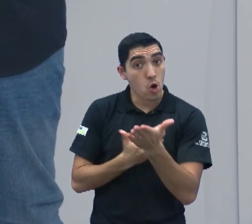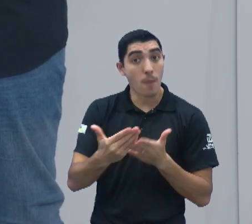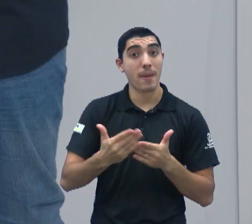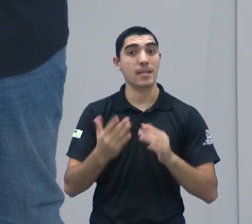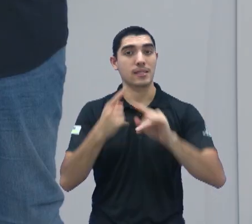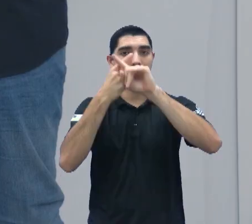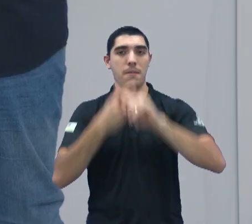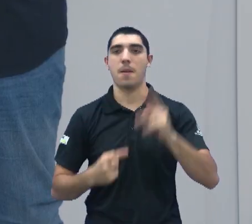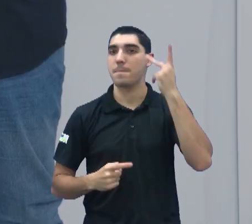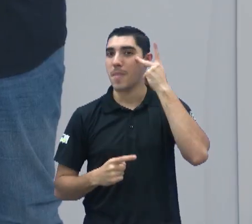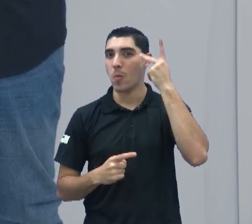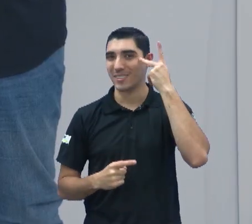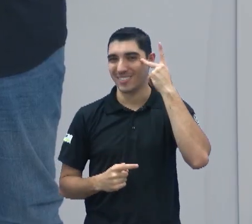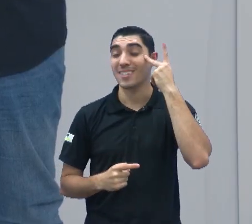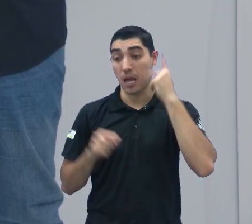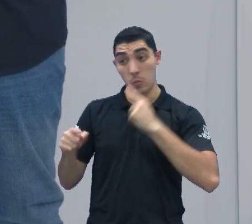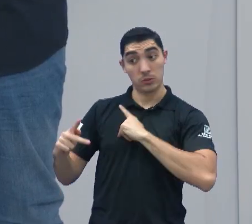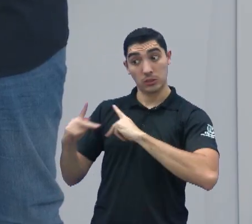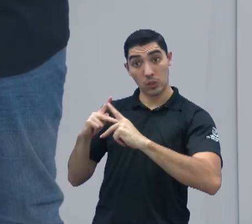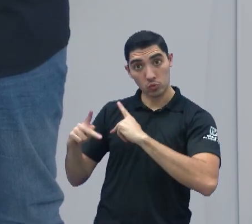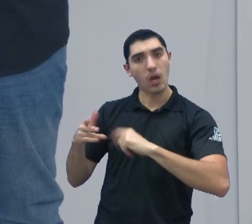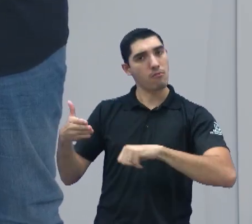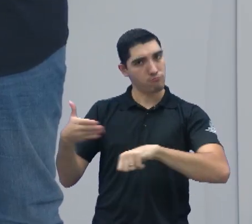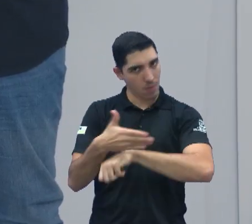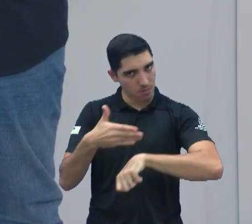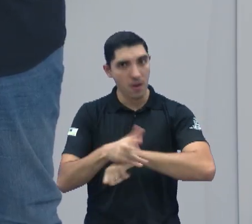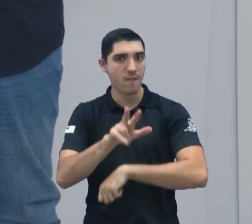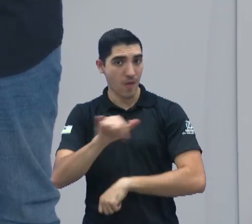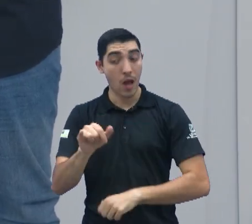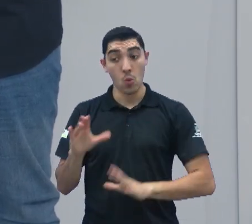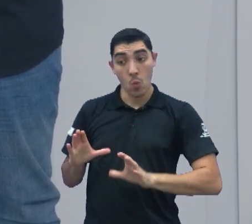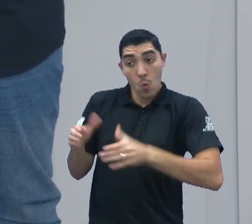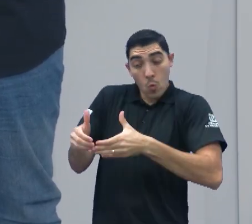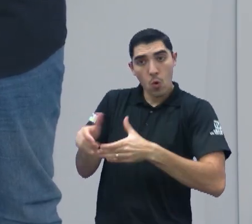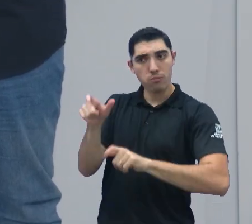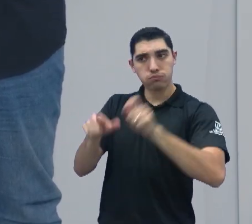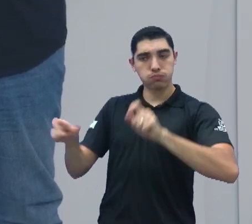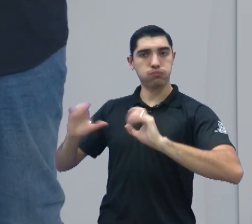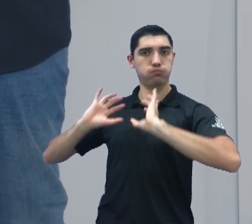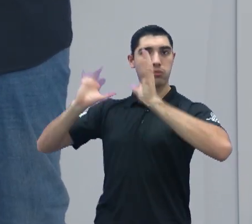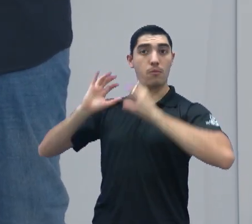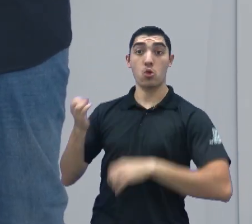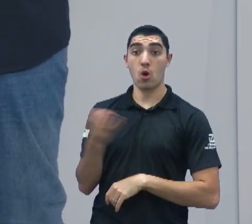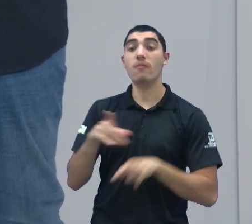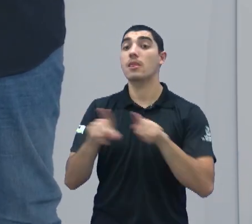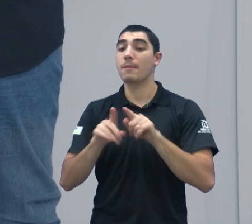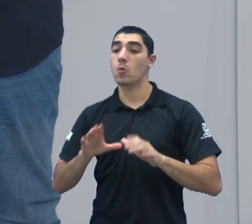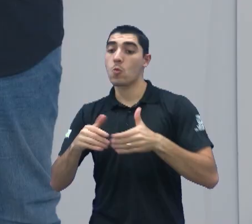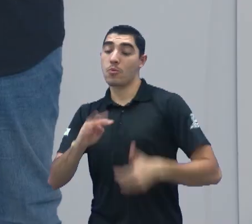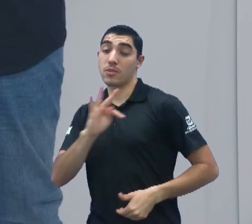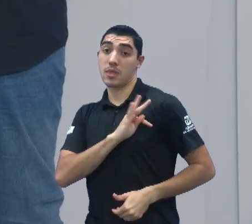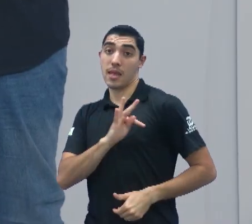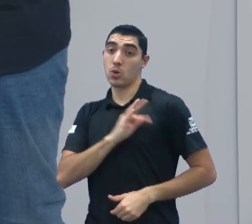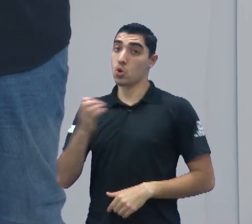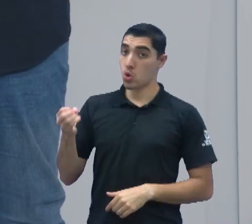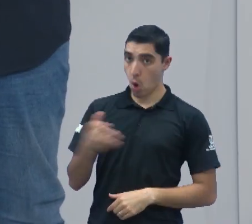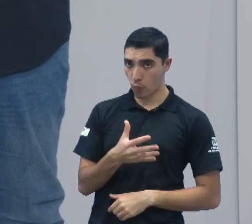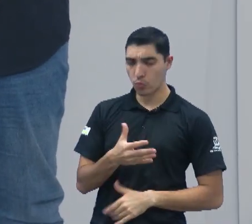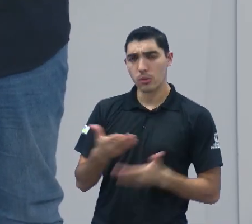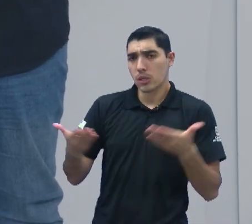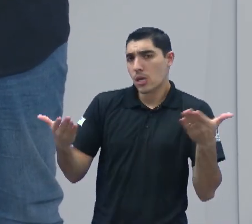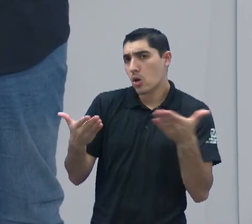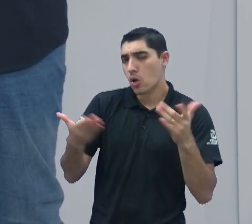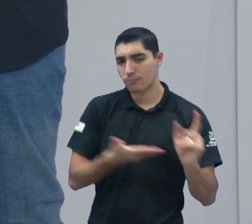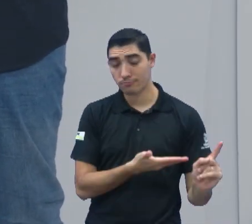São José, que vai disputar com um novo elenco uma nova comissão técnica. E para falar sobre a preparação da equipe,